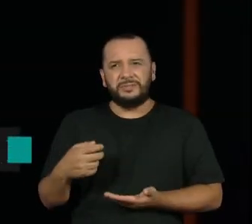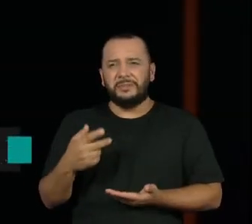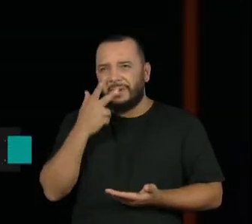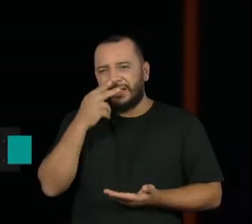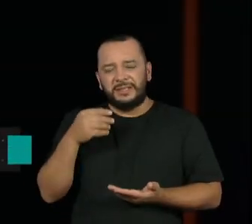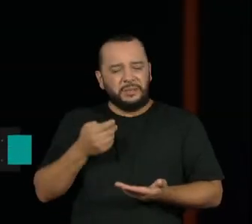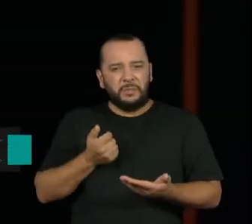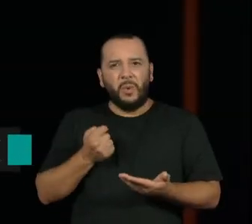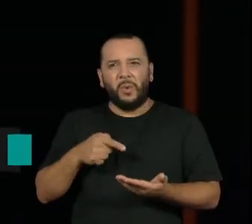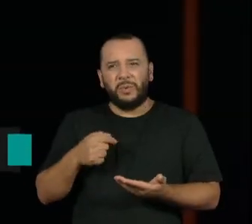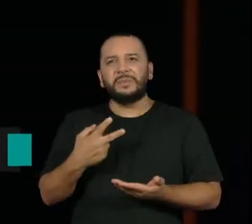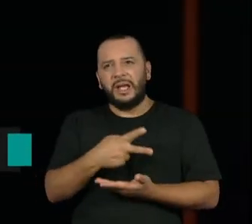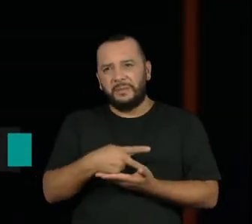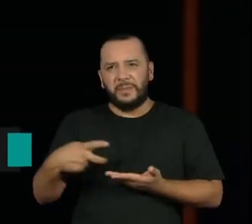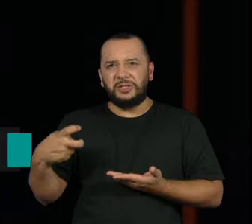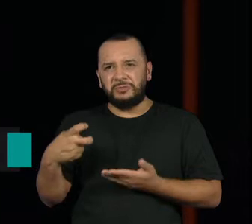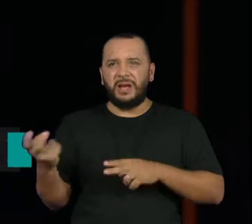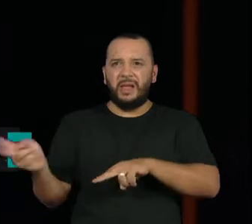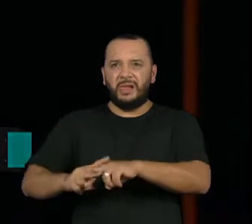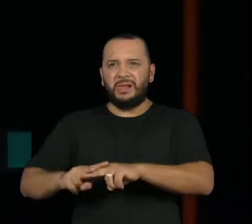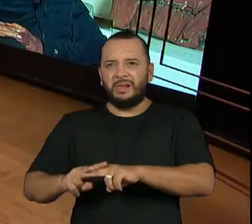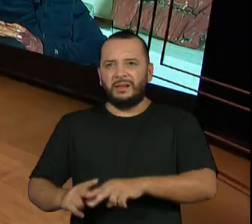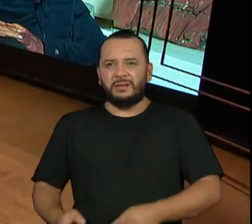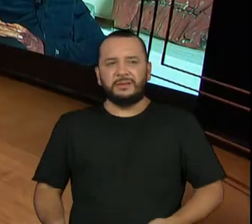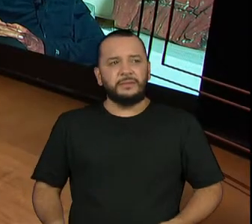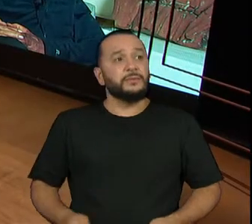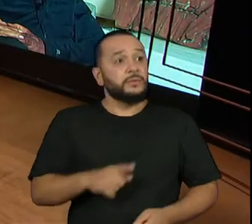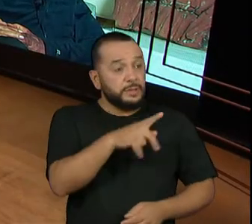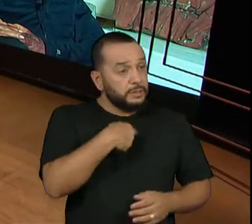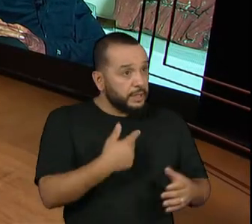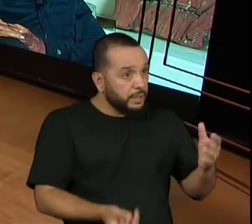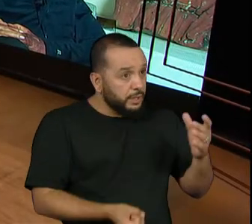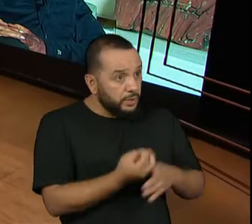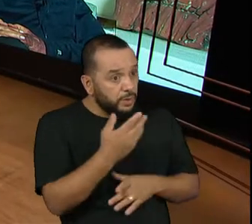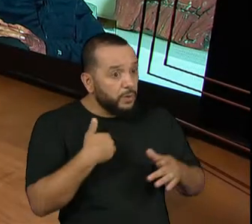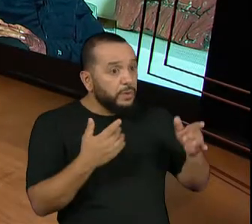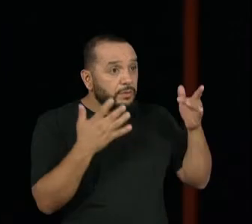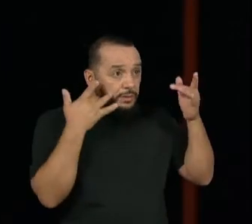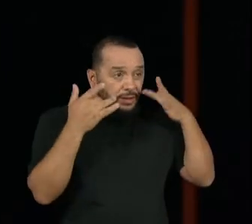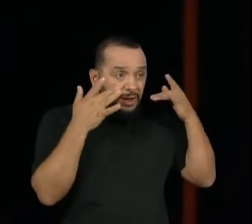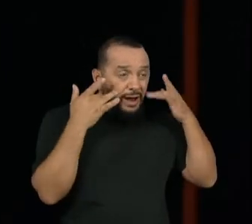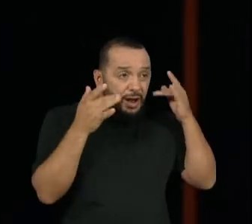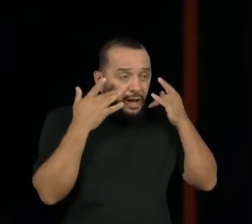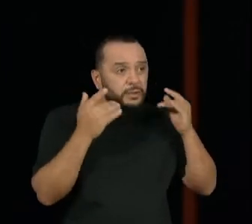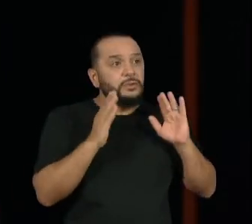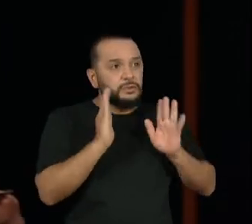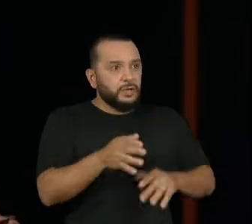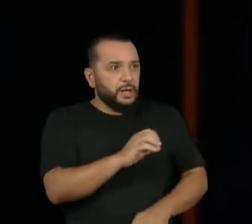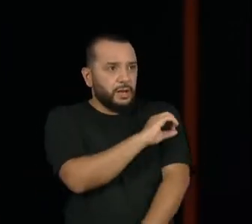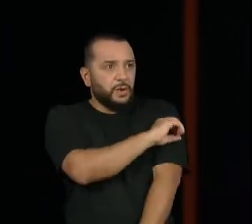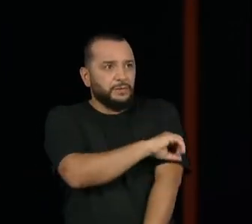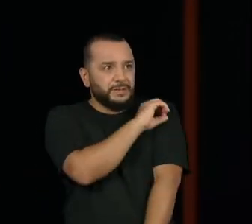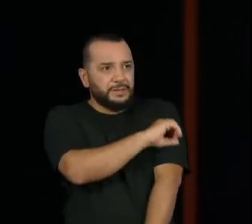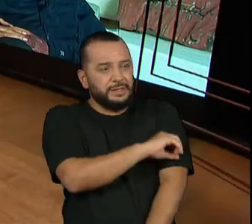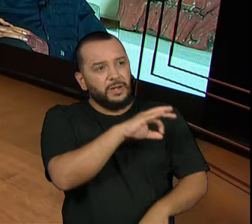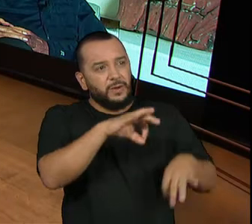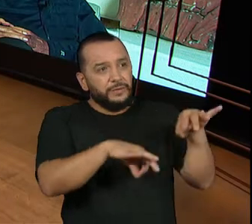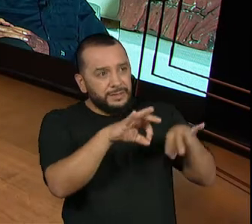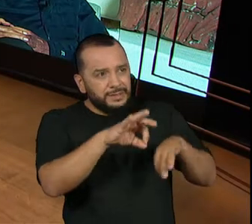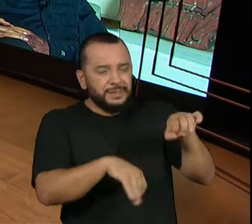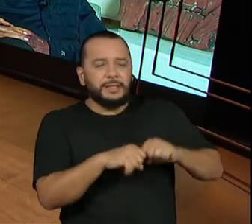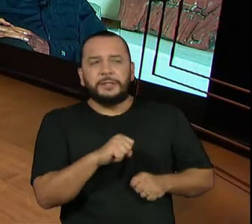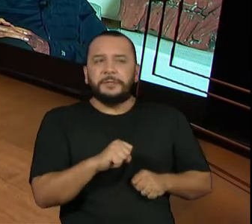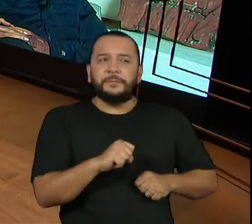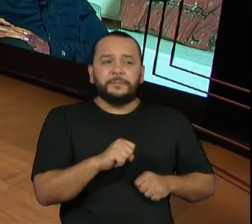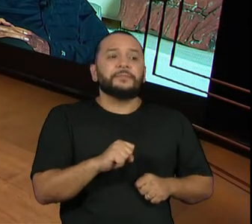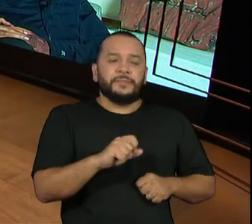você contasse. Você é um dos fundadores do Teatro Oficina, junto com o Zé Celso e outras pessoas. É verdade que as